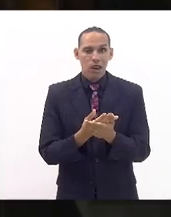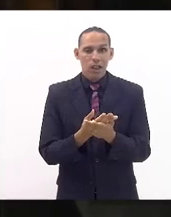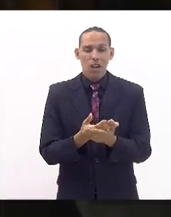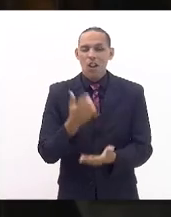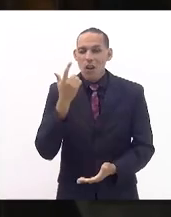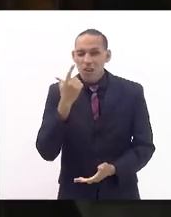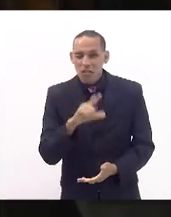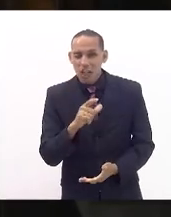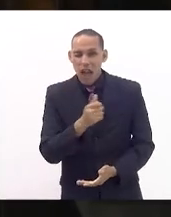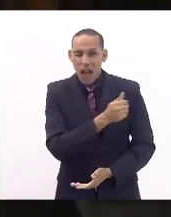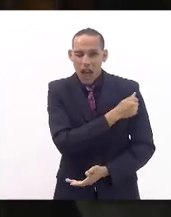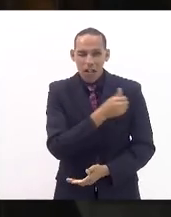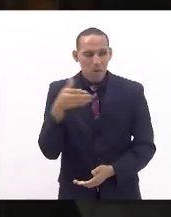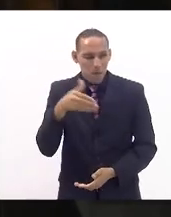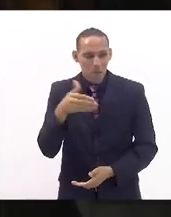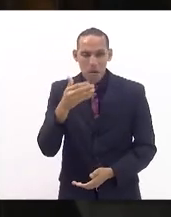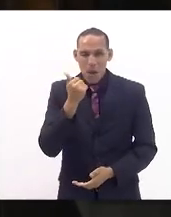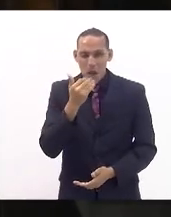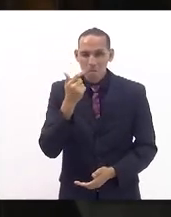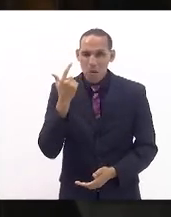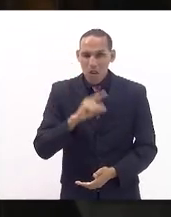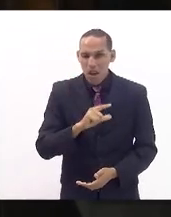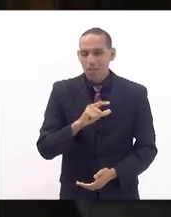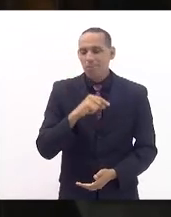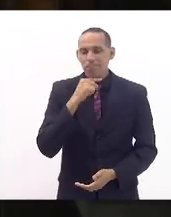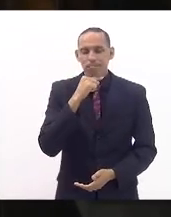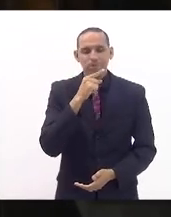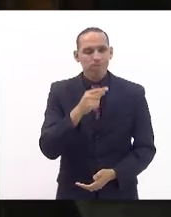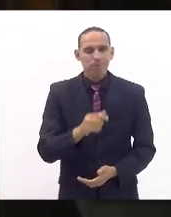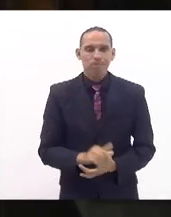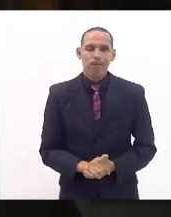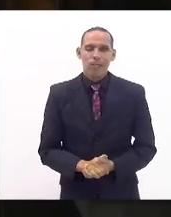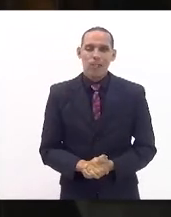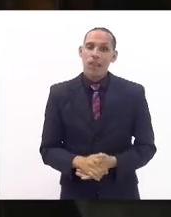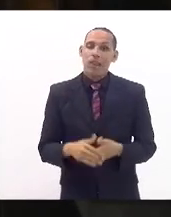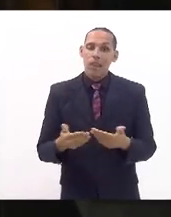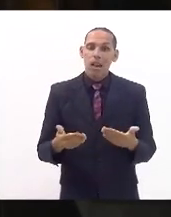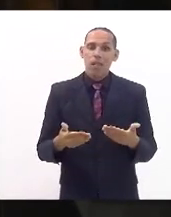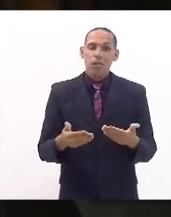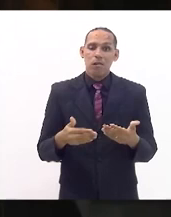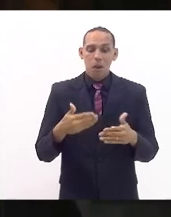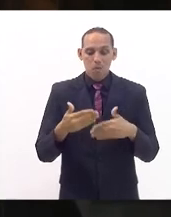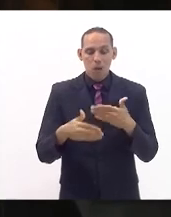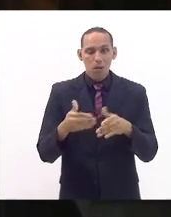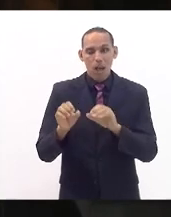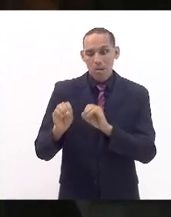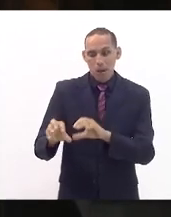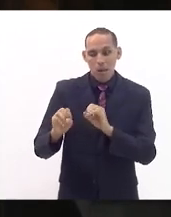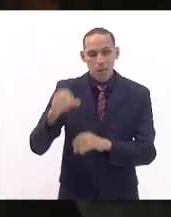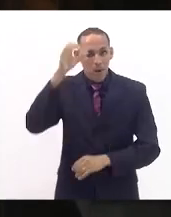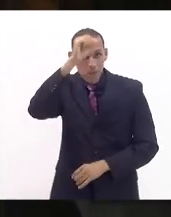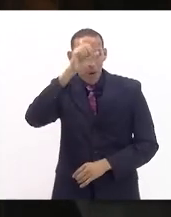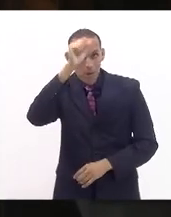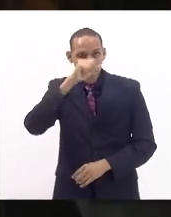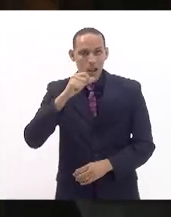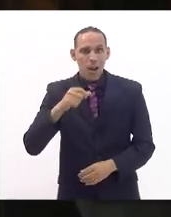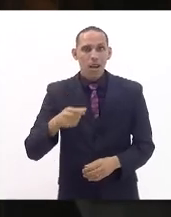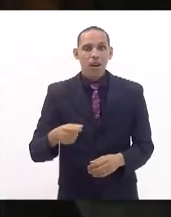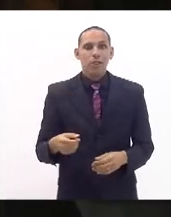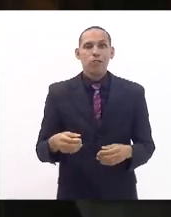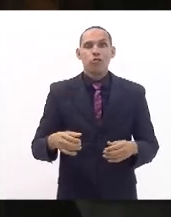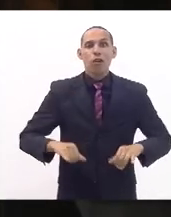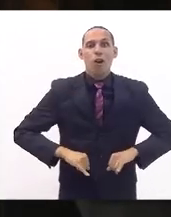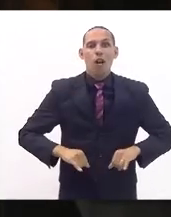que todos os alunos vão se alimentar adequadamente. Com isso, o processo de ensino-aprendizagem está sendo comprometido e a